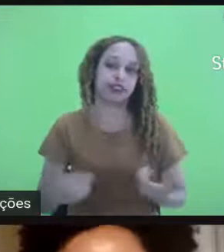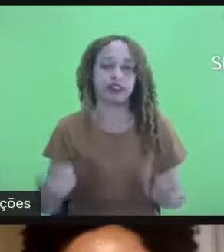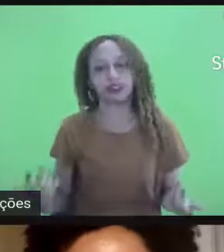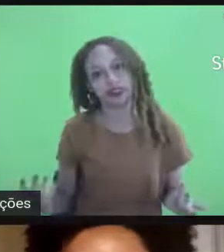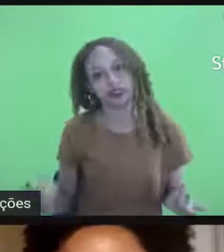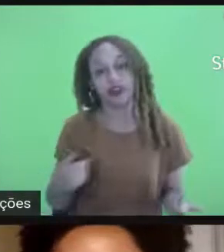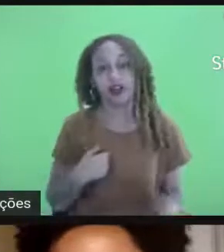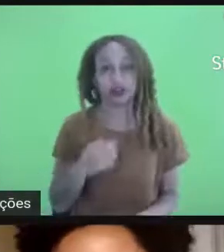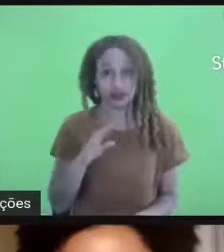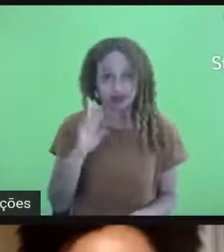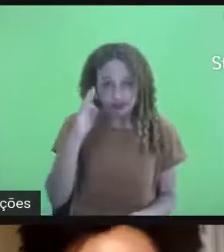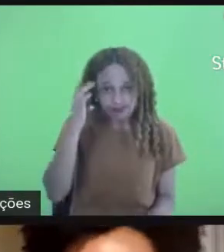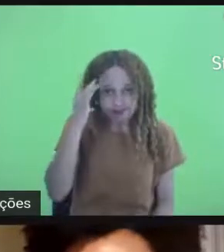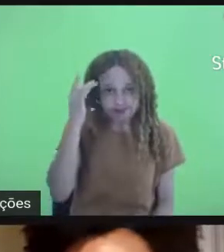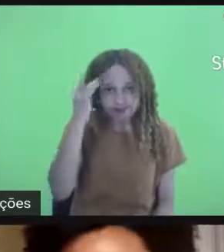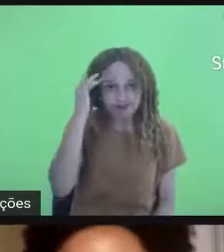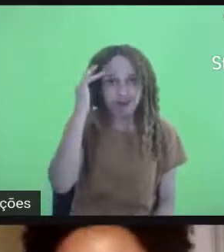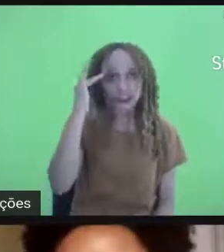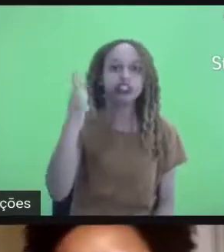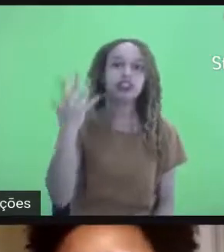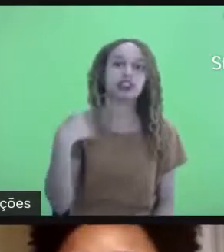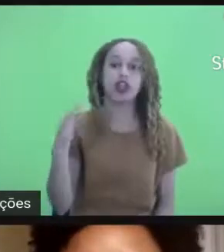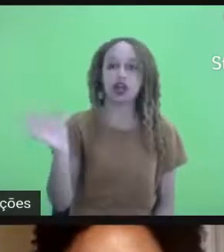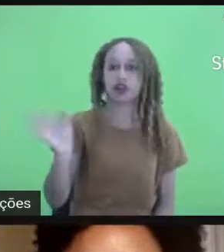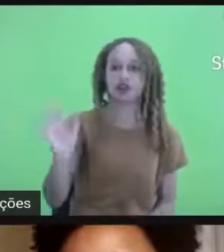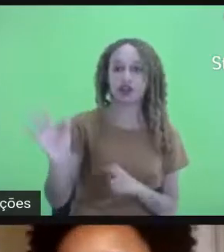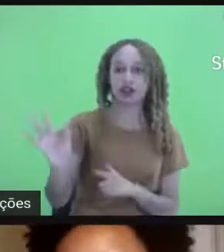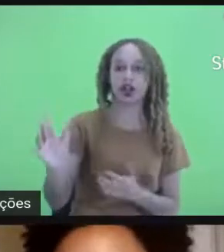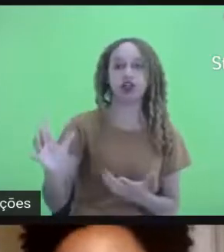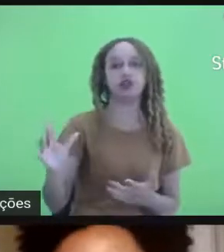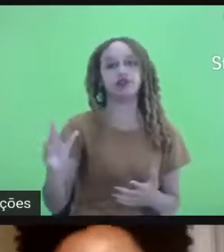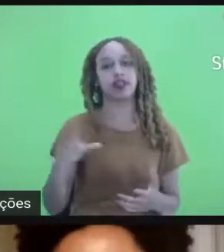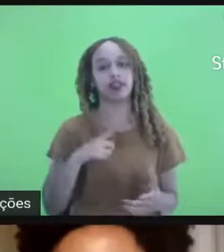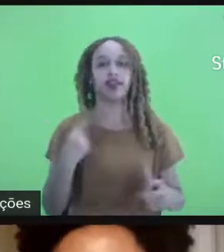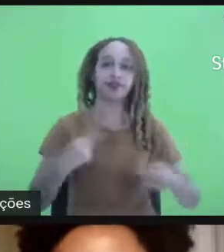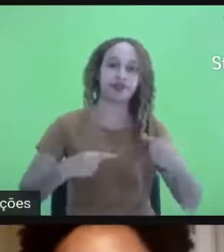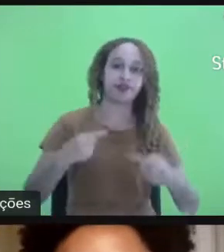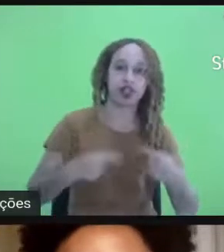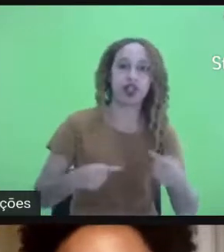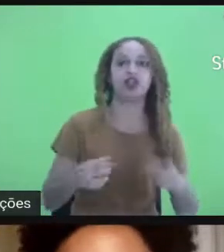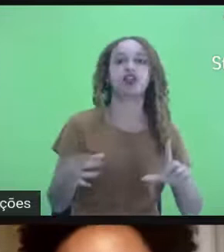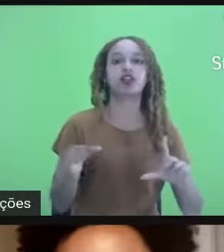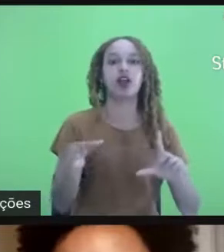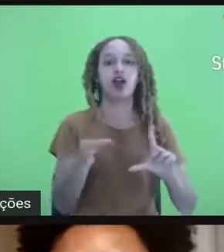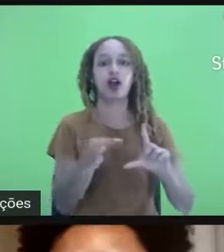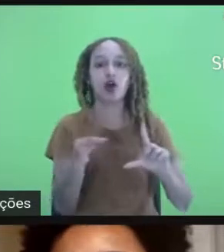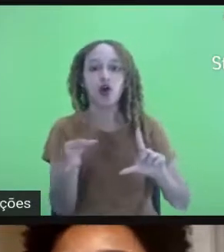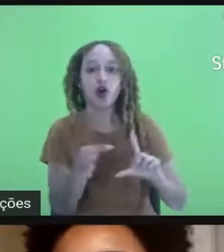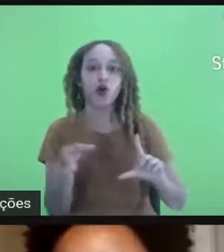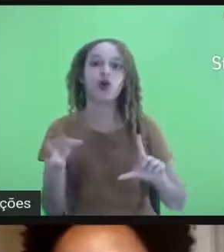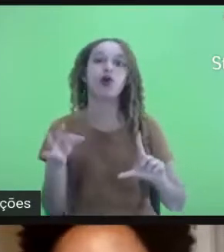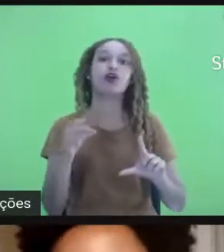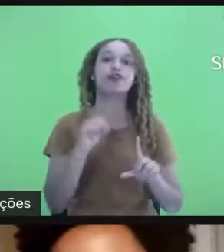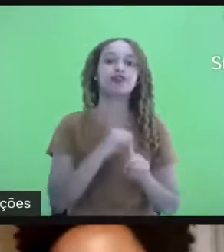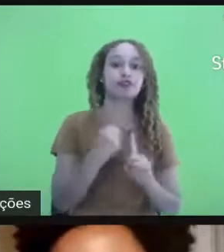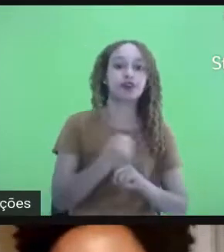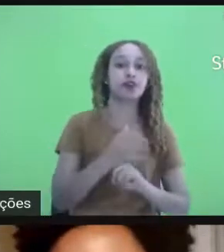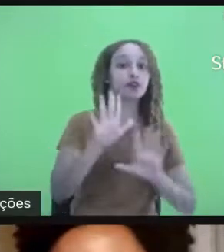acredito que as faculdades, mesmo através da política de cota racial, elas precisam